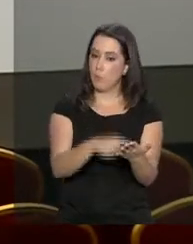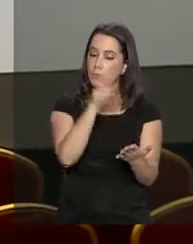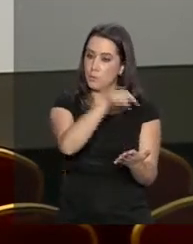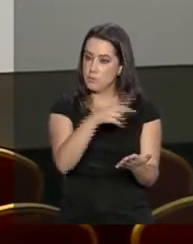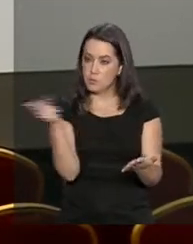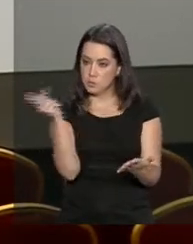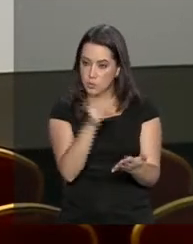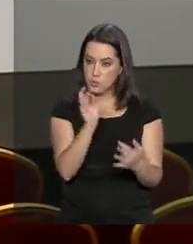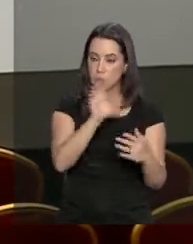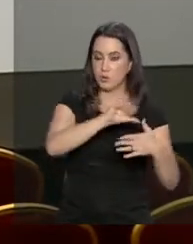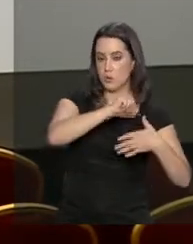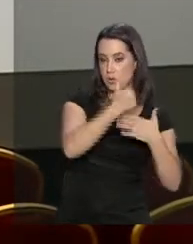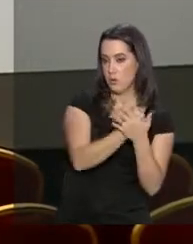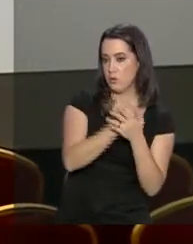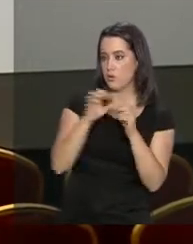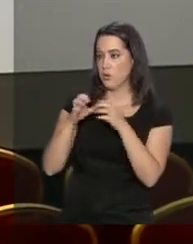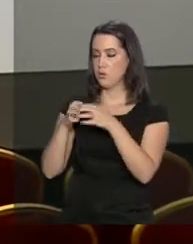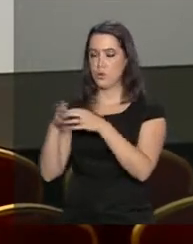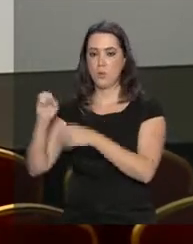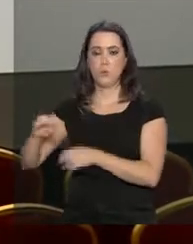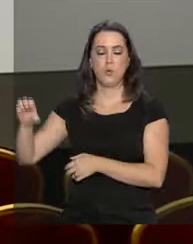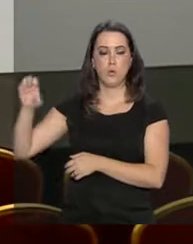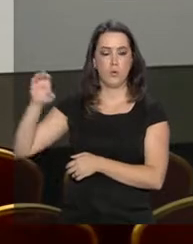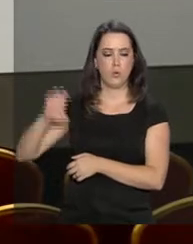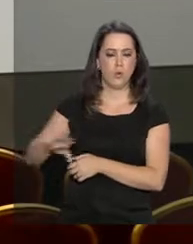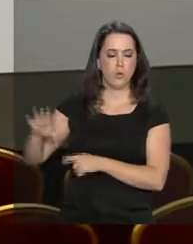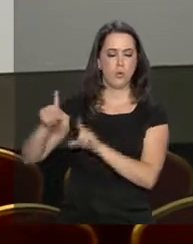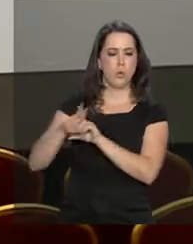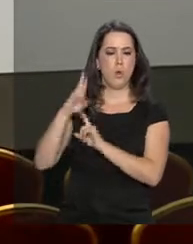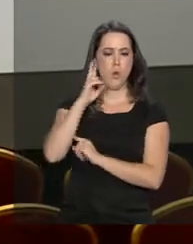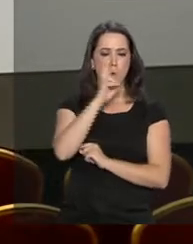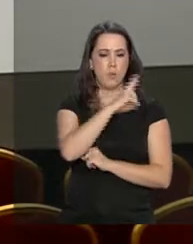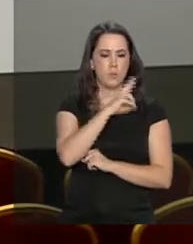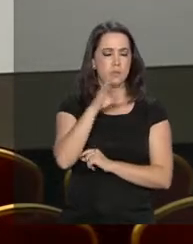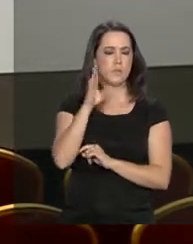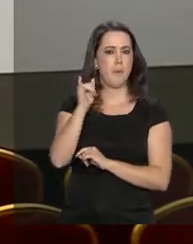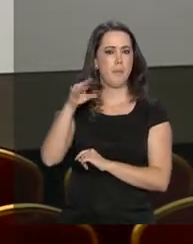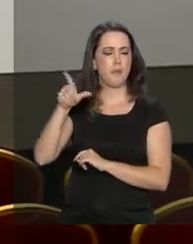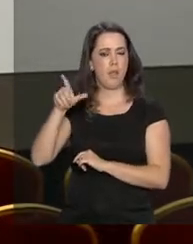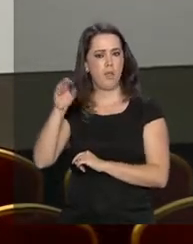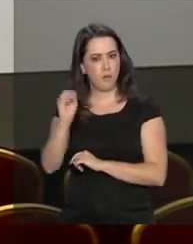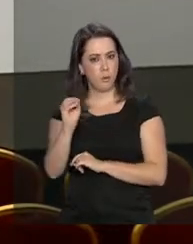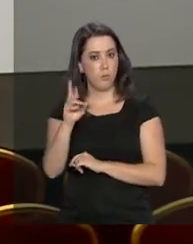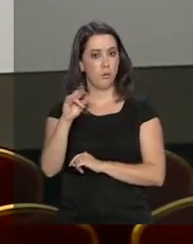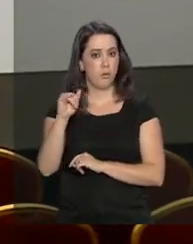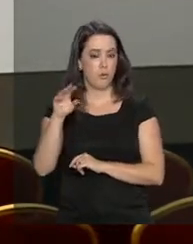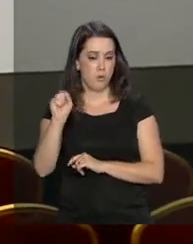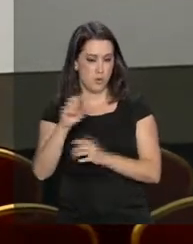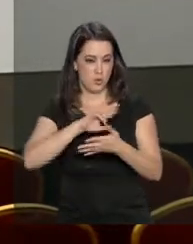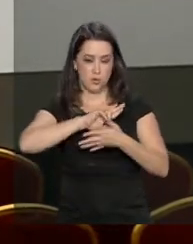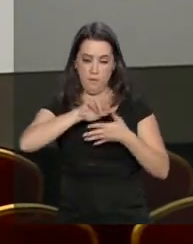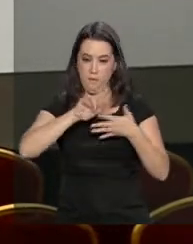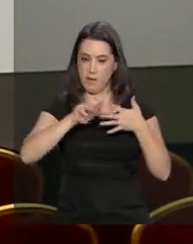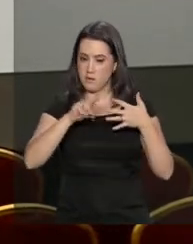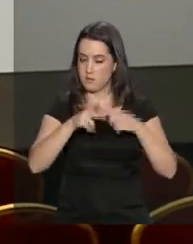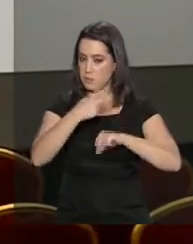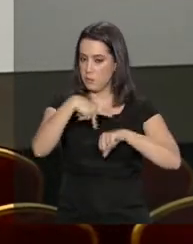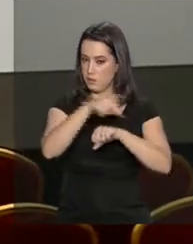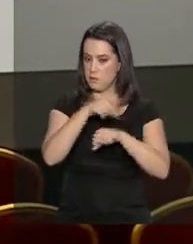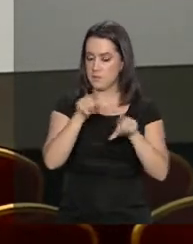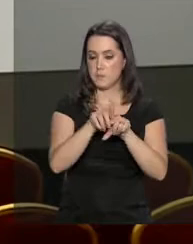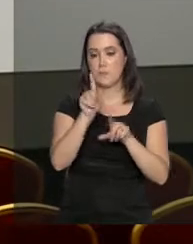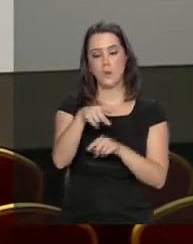ea união econômica eurasiática que reúne rússia bielorrússia é cazaquistão que estão e armênia